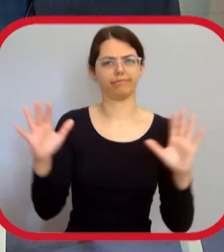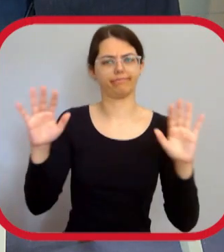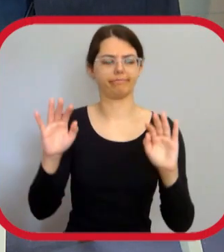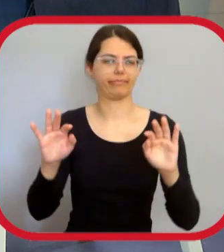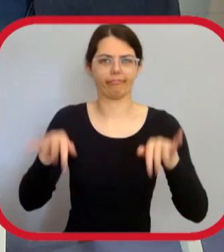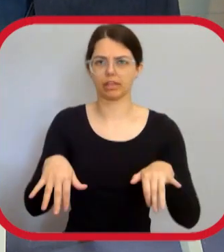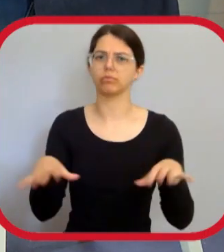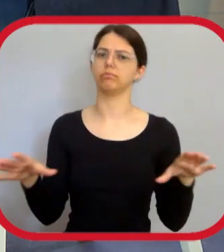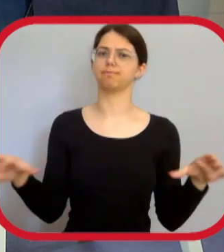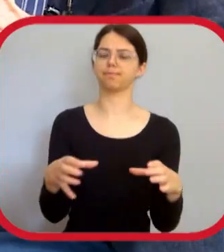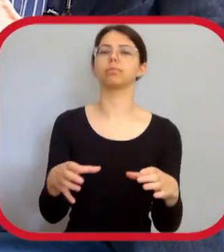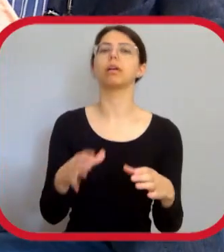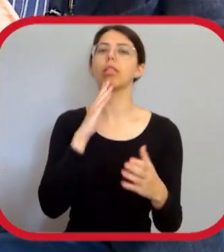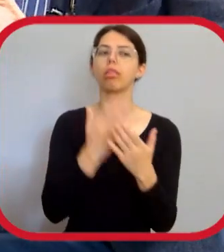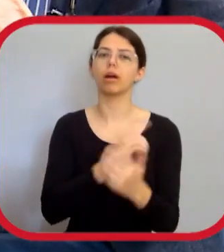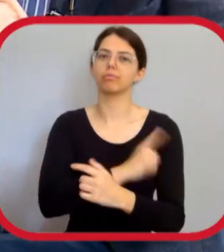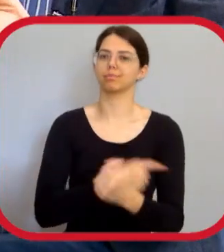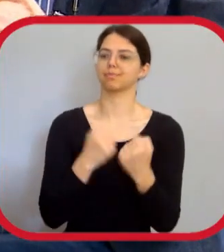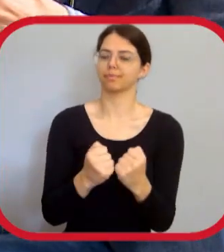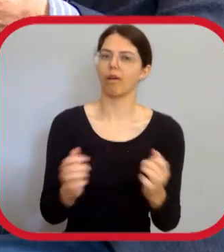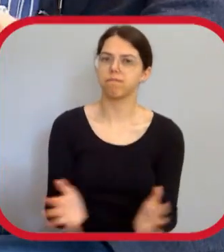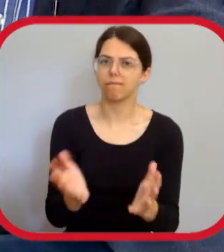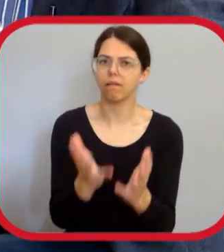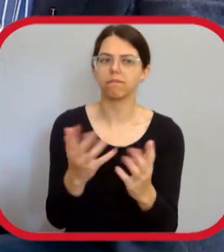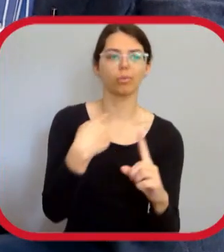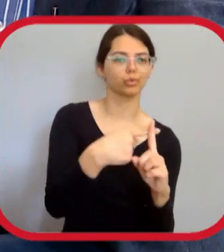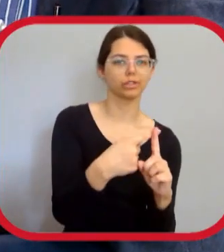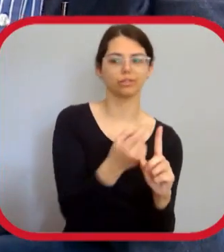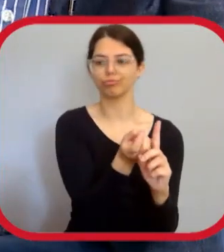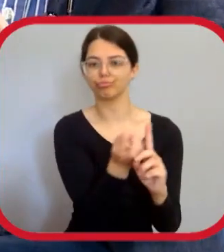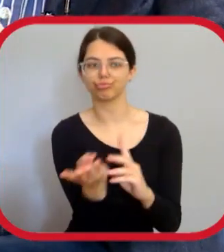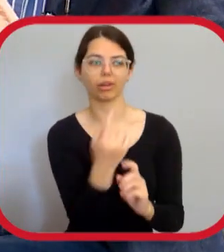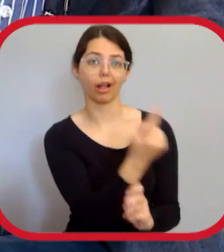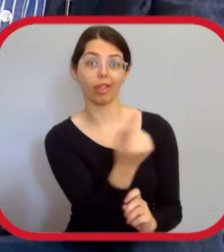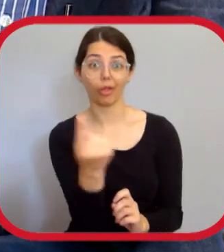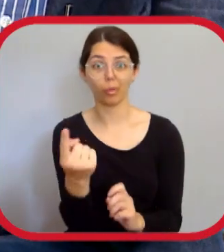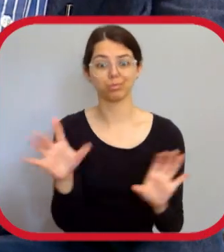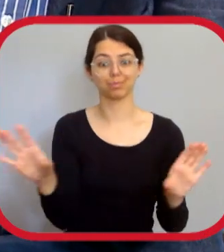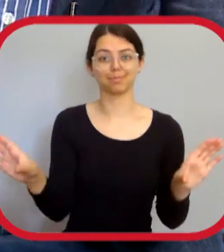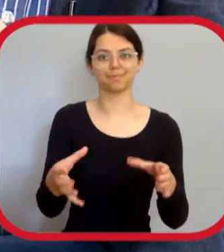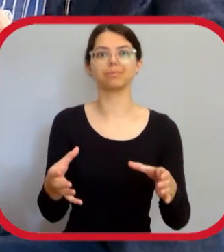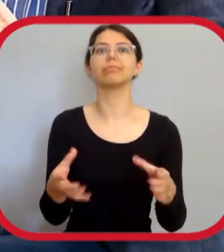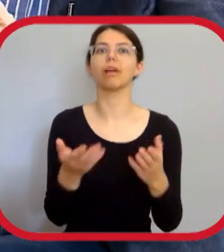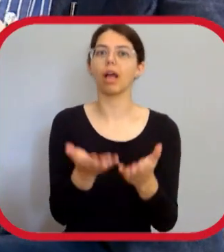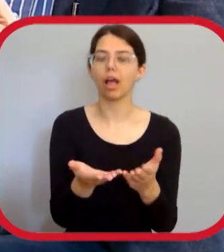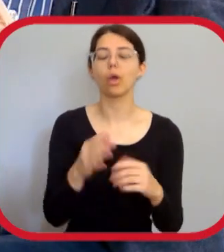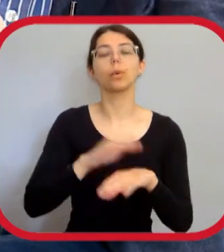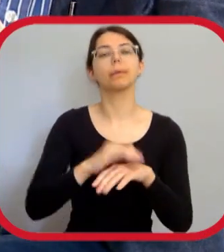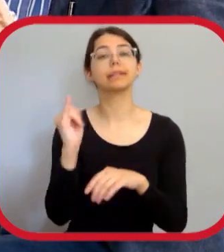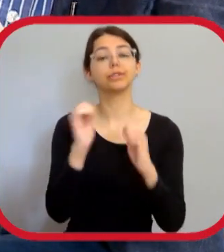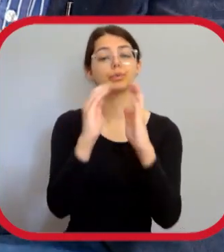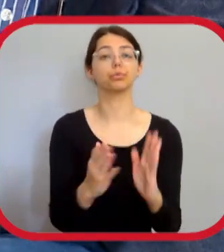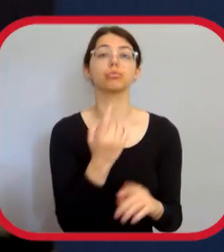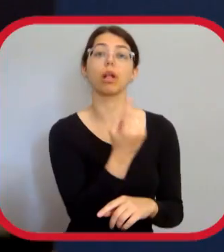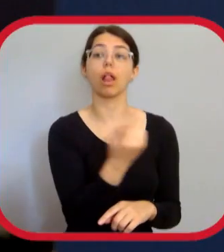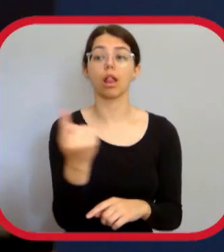dicotomia politécnica e universidade e que, de alguma forma, fosse potencializado aquilo que são as mais-valias que essas instituições